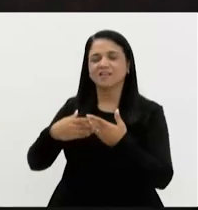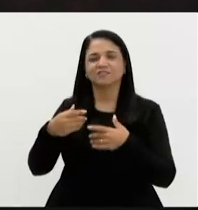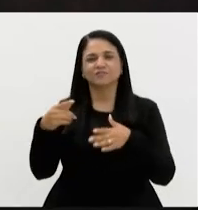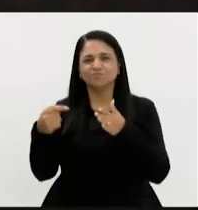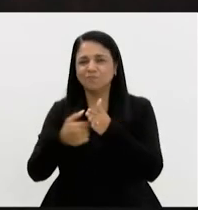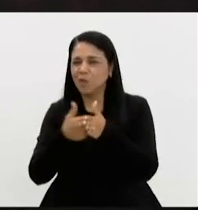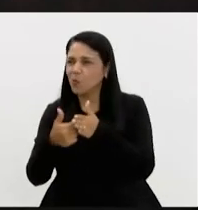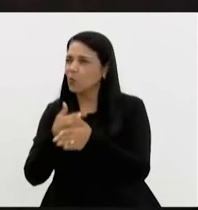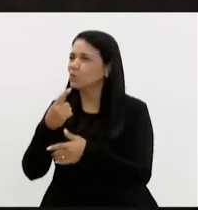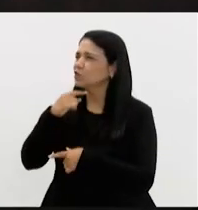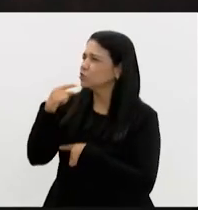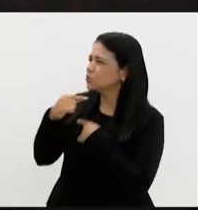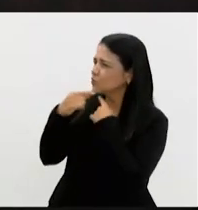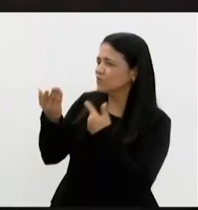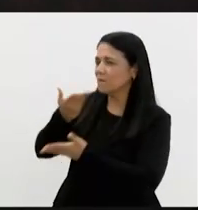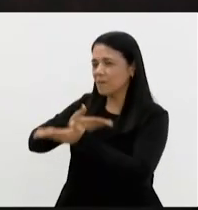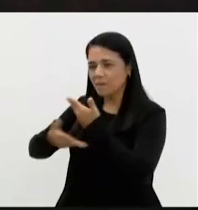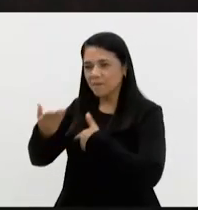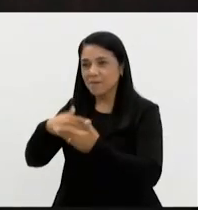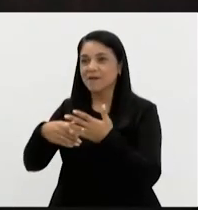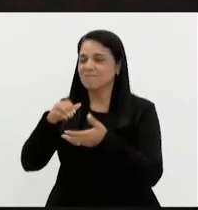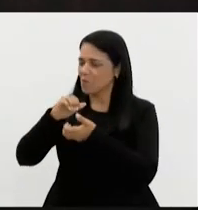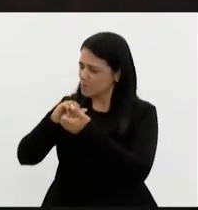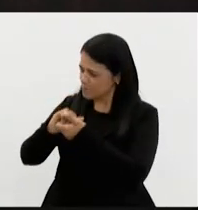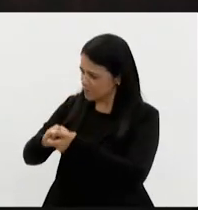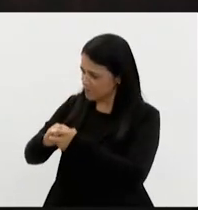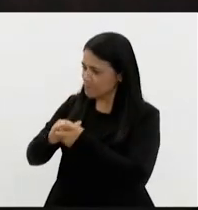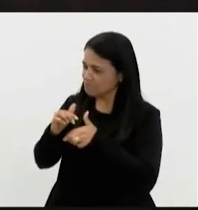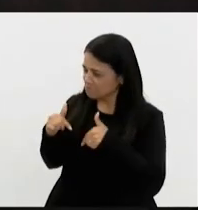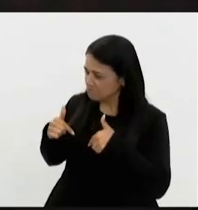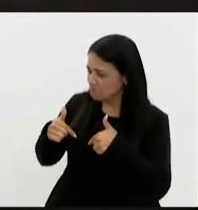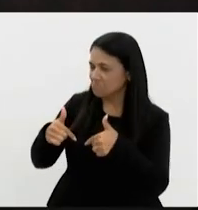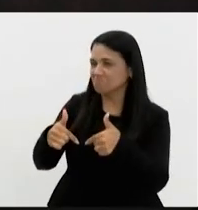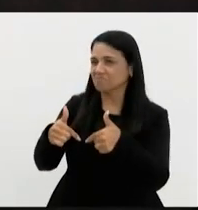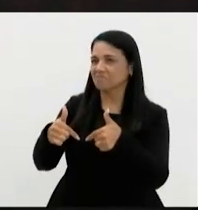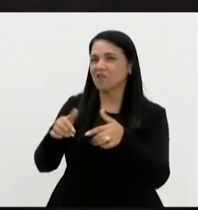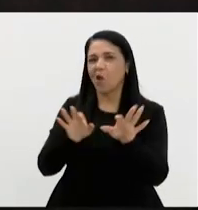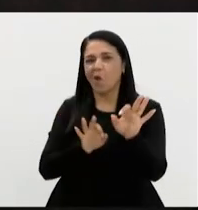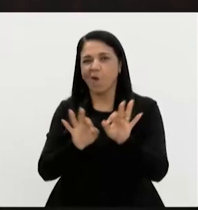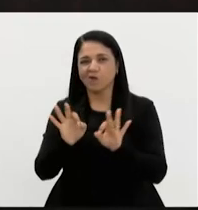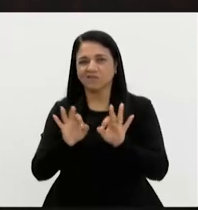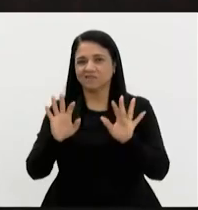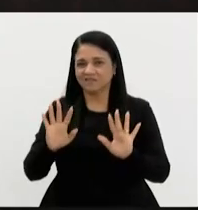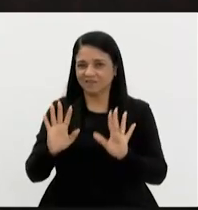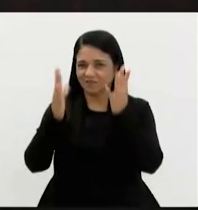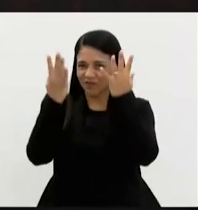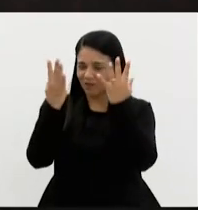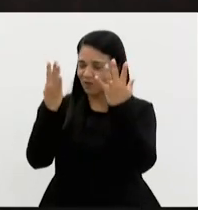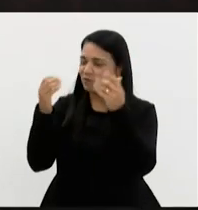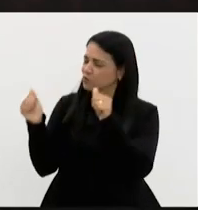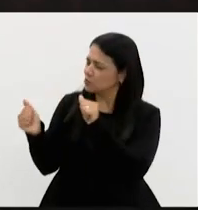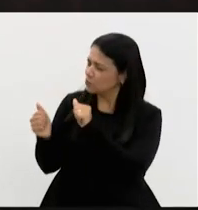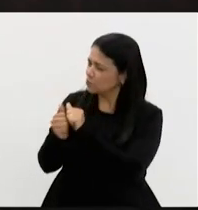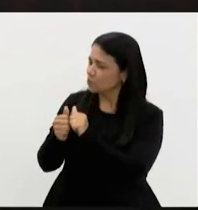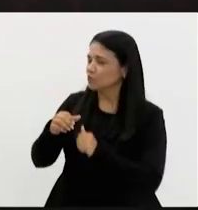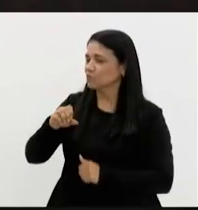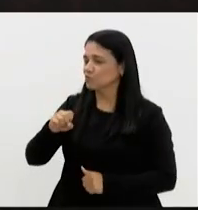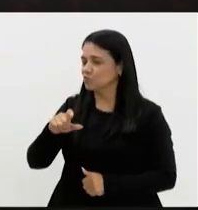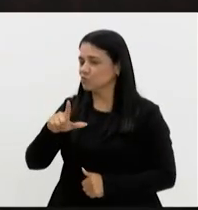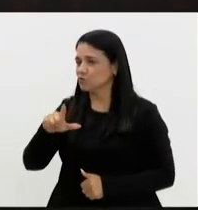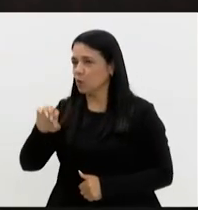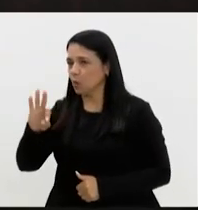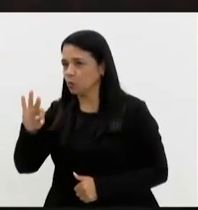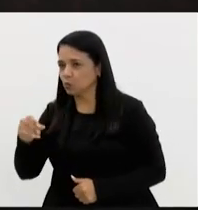muitas dúvidas cumprimentá-lo pela iniciativa de organizar esse evento junto com solto junto com o